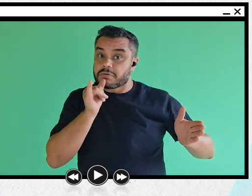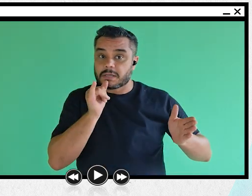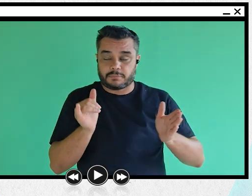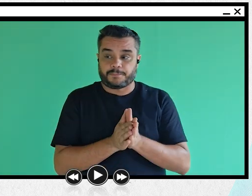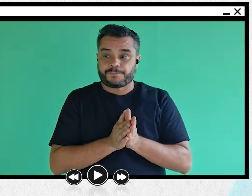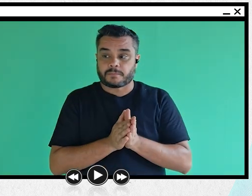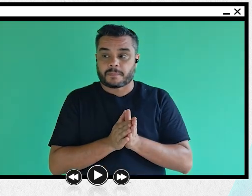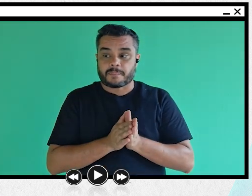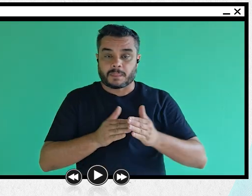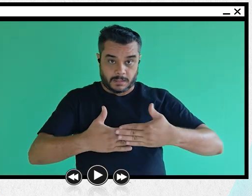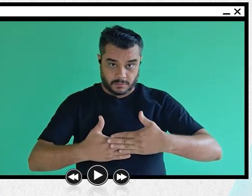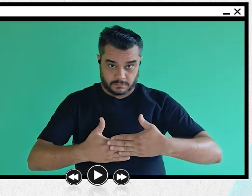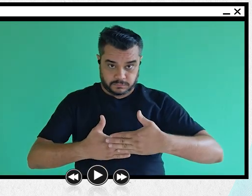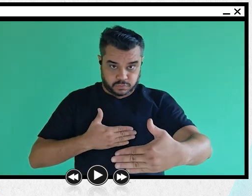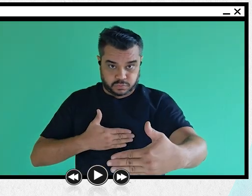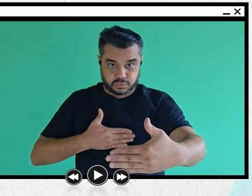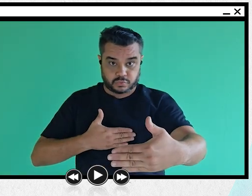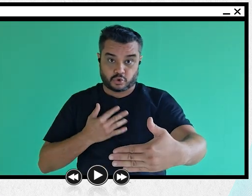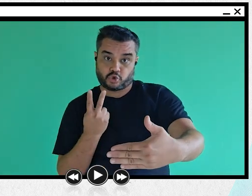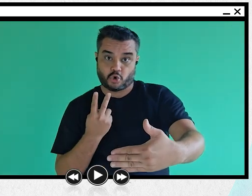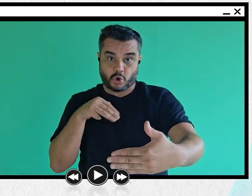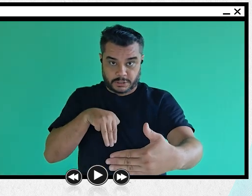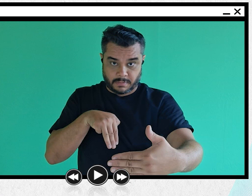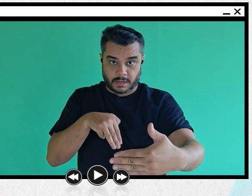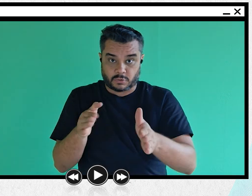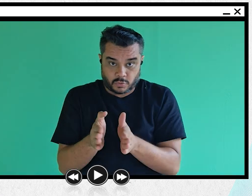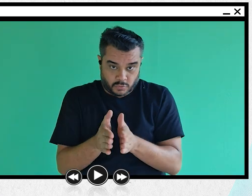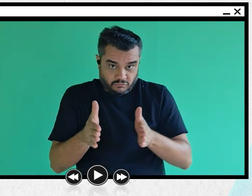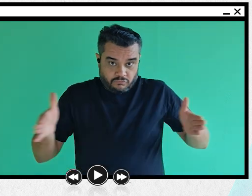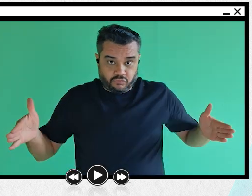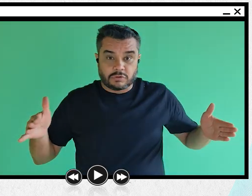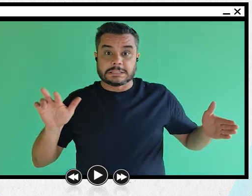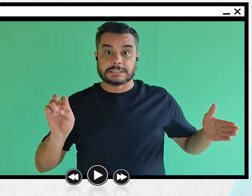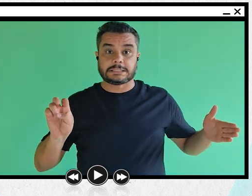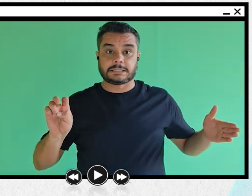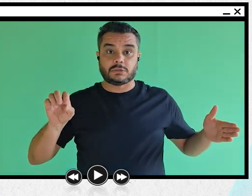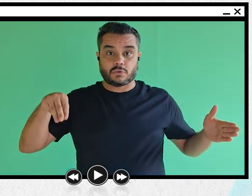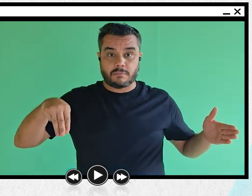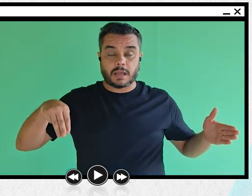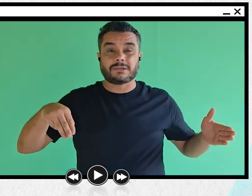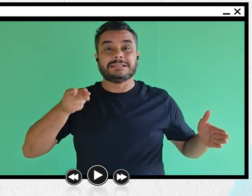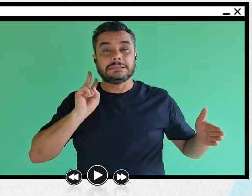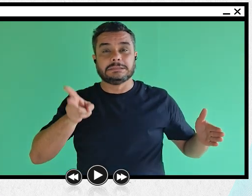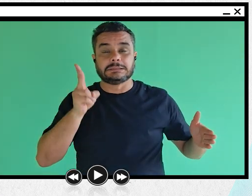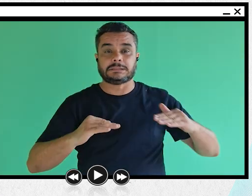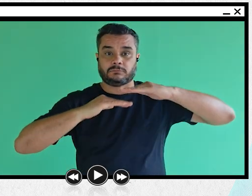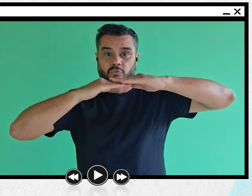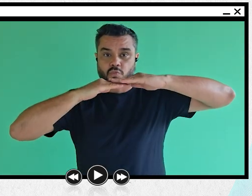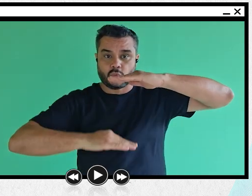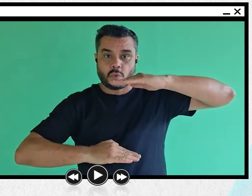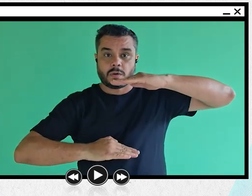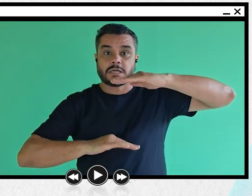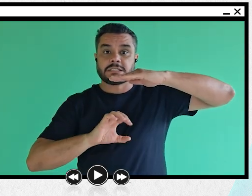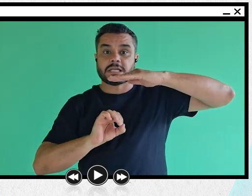são 2 metros de largura, 5 metros de comprimento, e sempre a gente vai trabalhar com meio